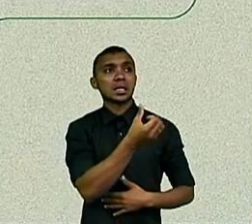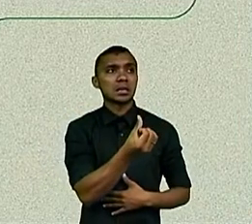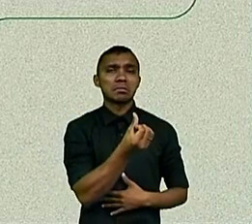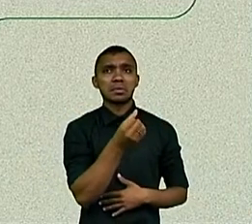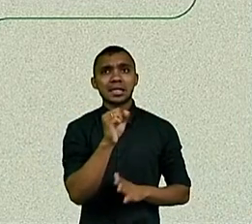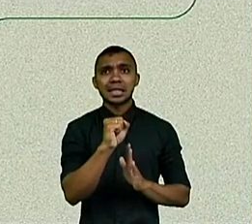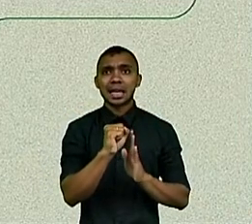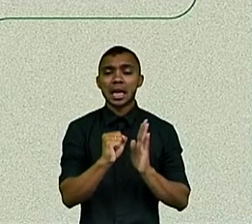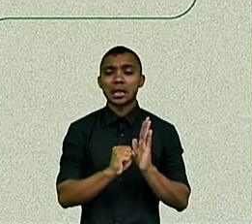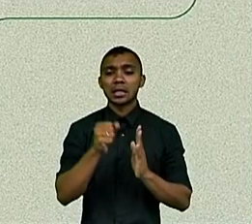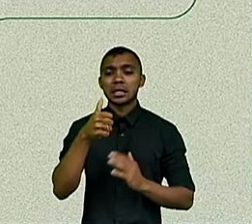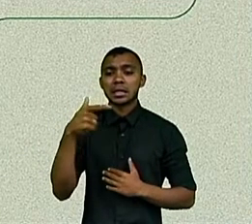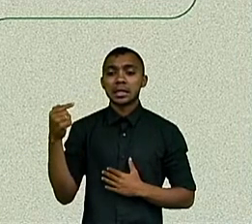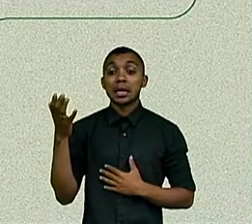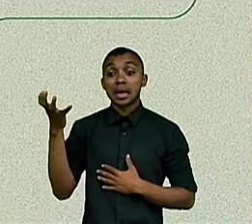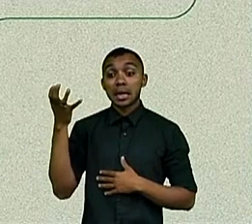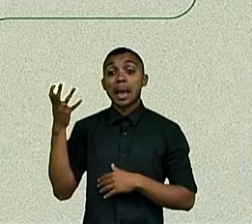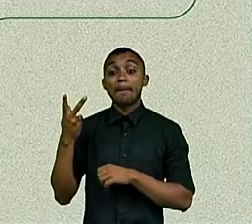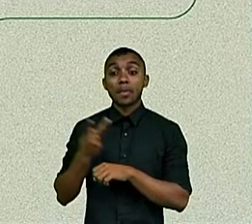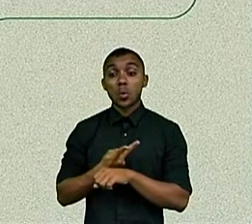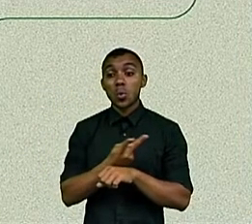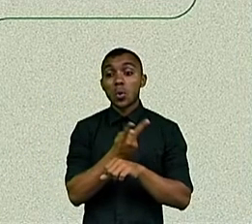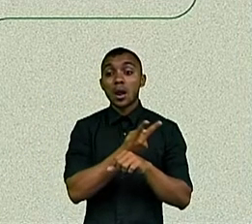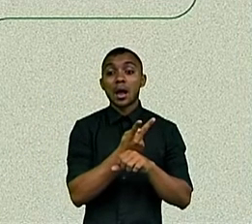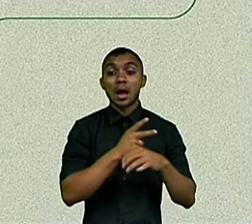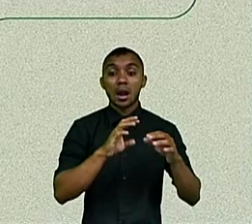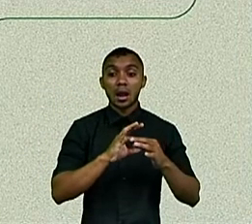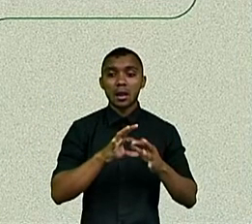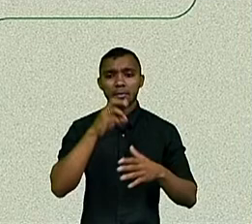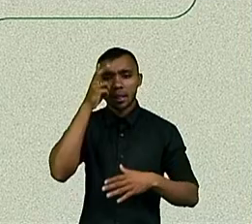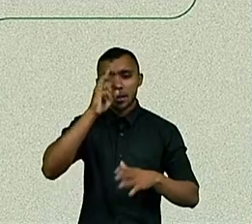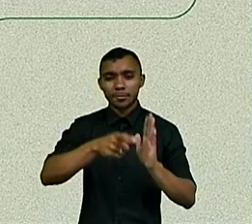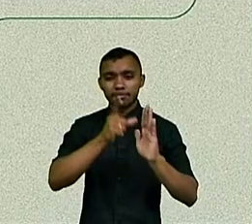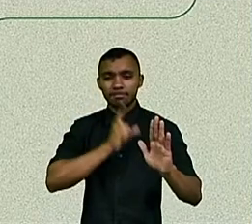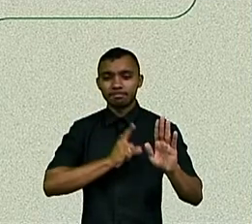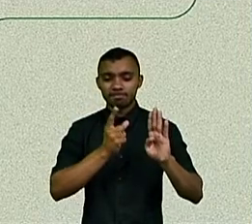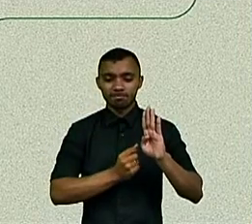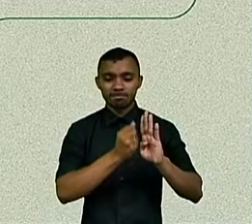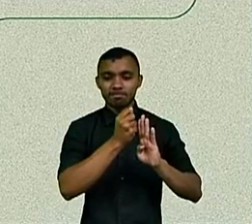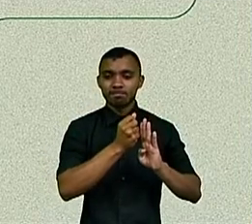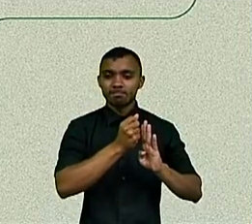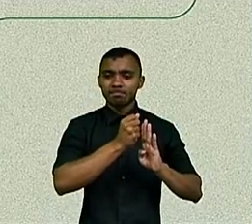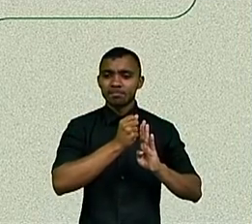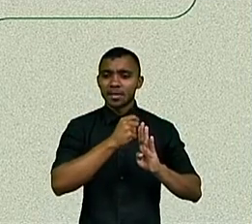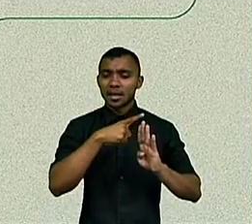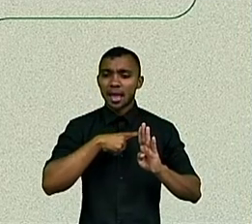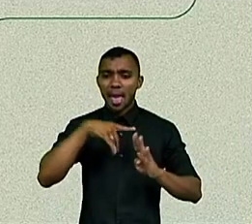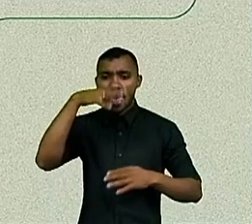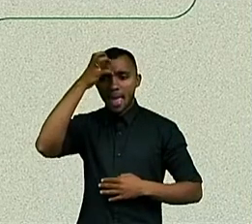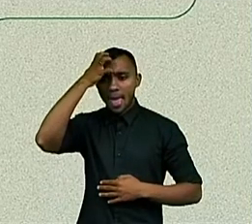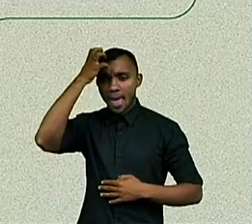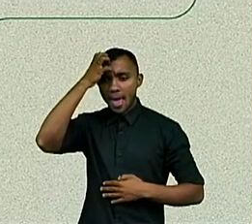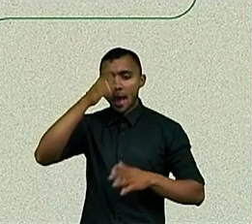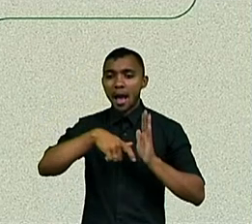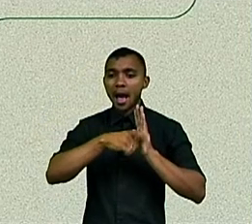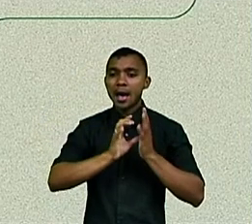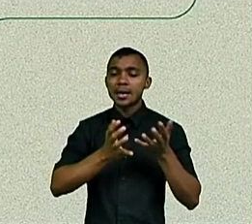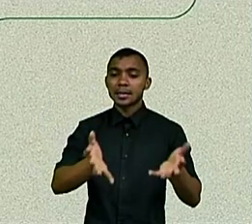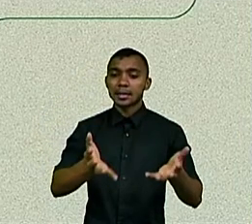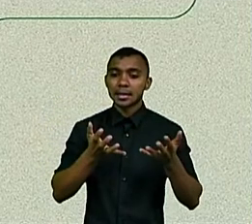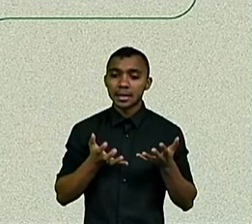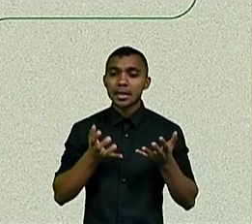falando aqui de uma procura de livro aquela burguesia que vai depois o rei uma das coisas que ela queria era o estado mínimo